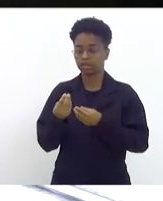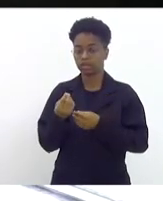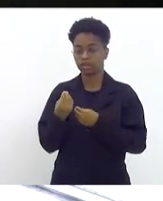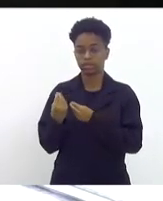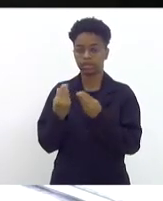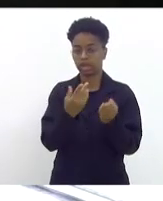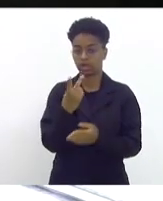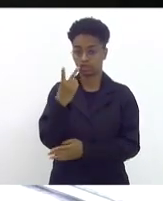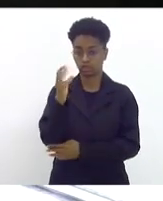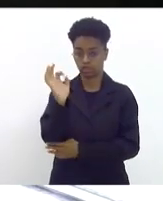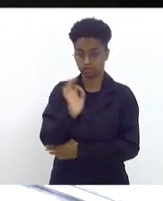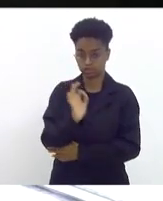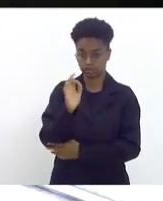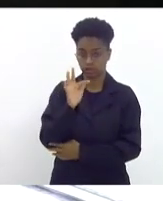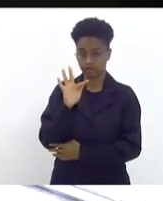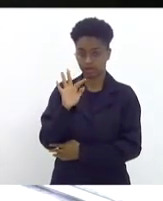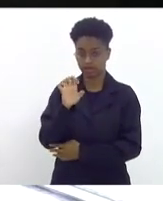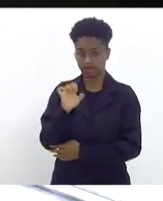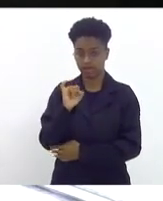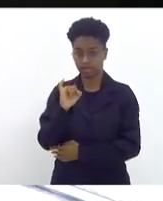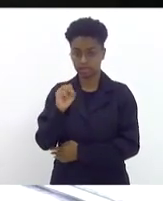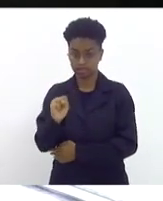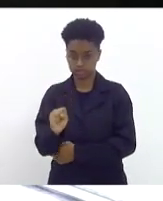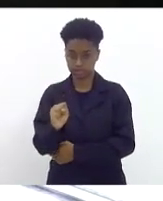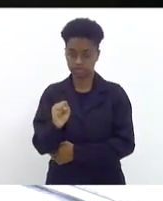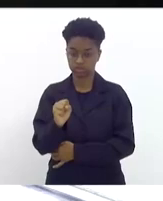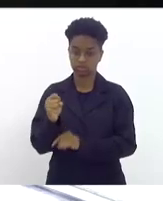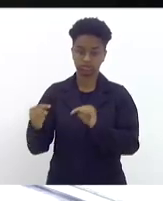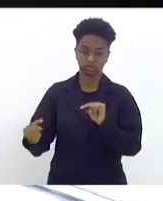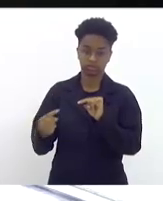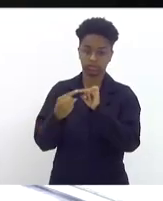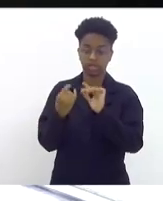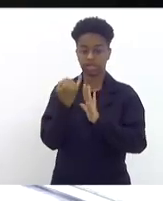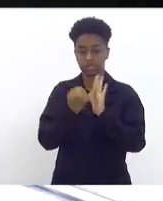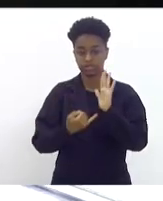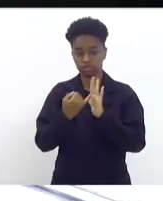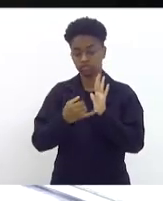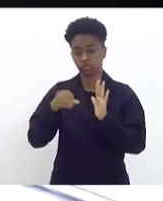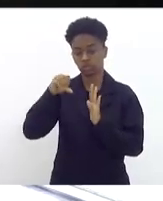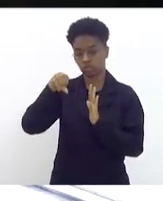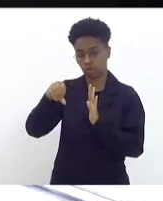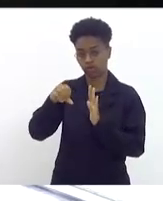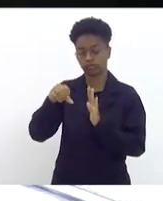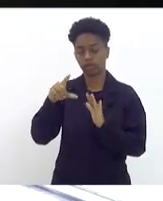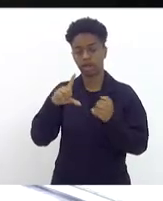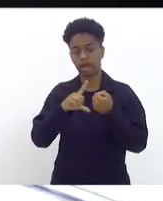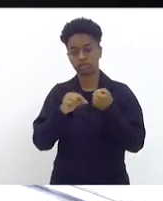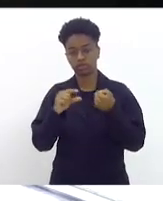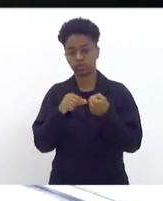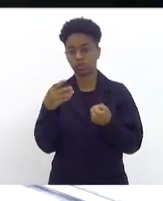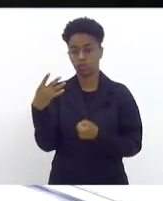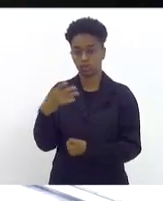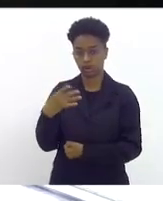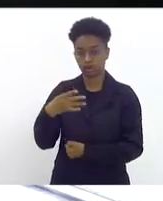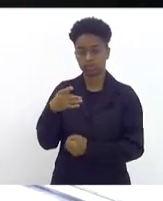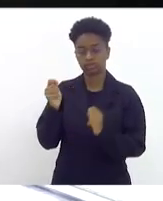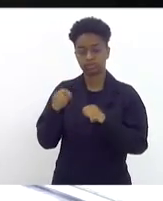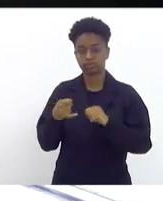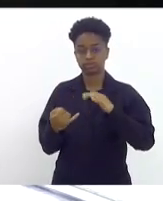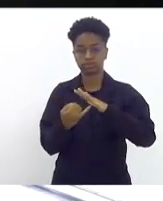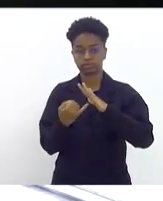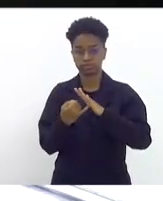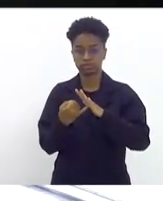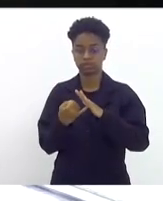2% do fez consoante o inciso 9 do artigo 4º para que o Instituto de terra de